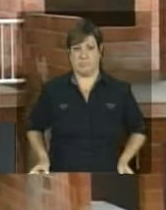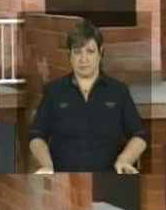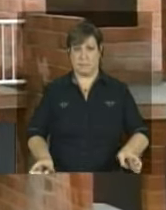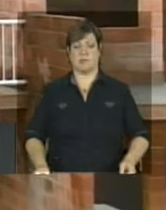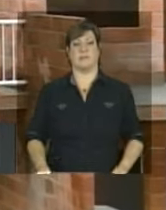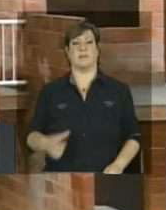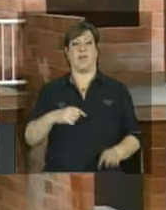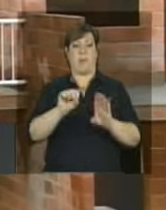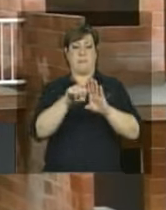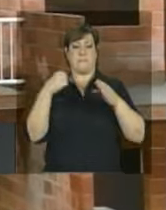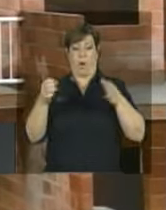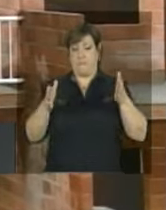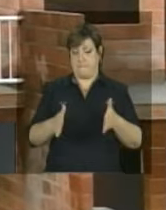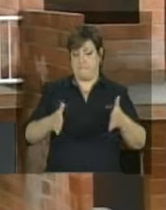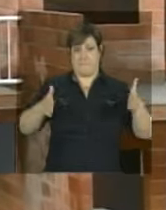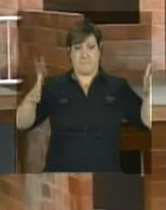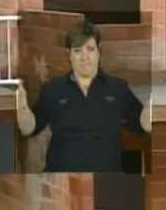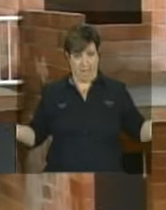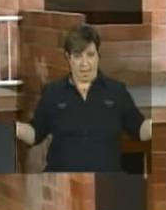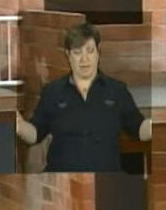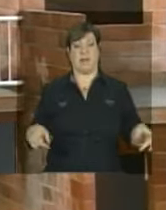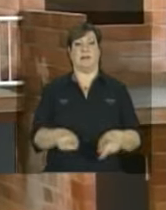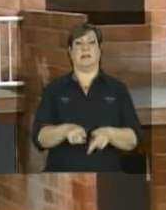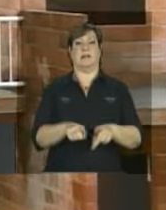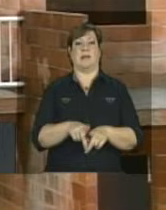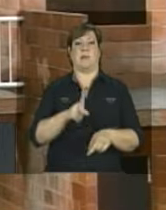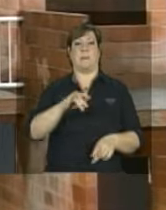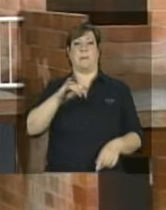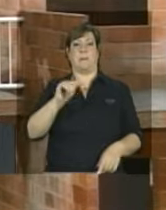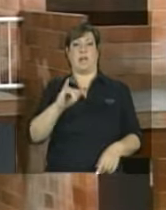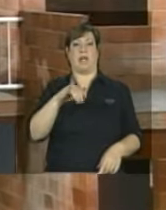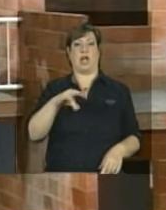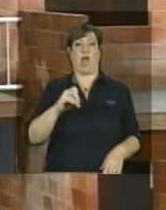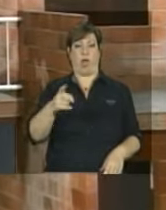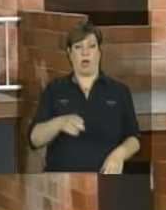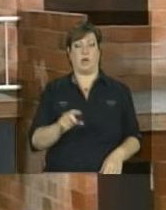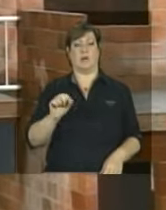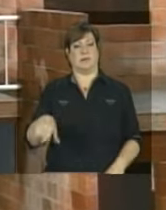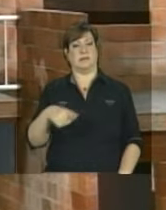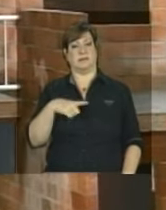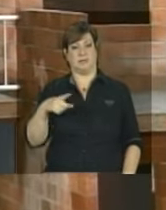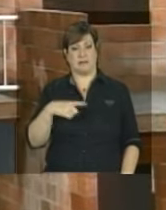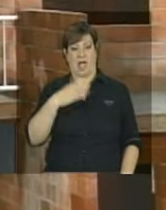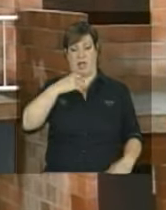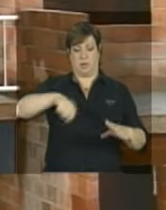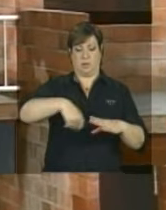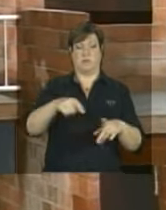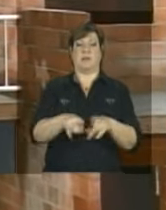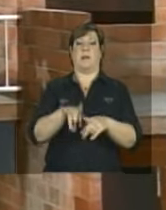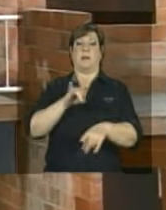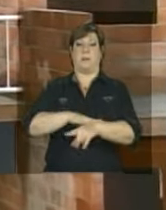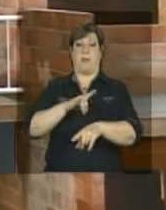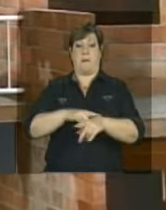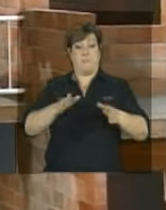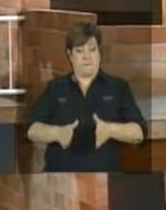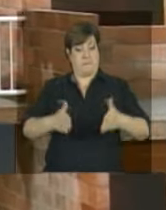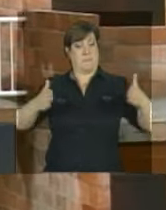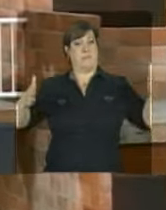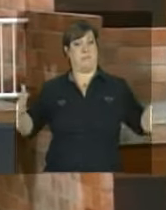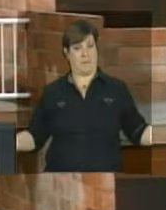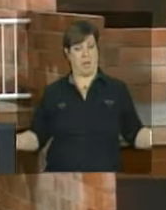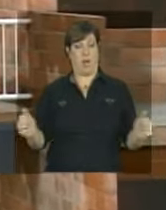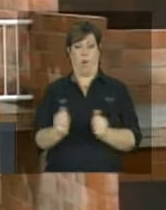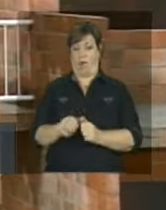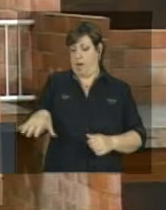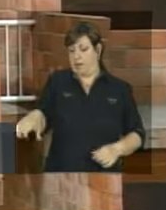com portas mais largas, pia inox, que é o que está previsto, né? Pia inox na cozinha e banheiros maiores, com barra